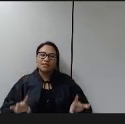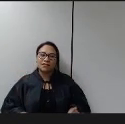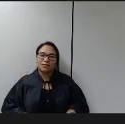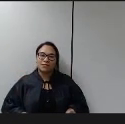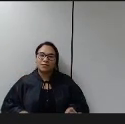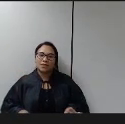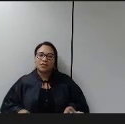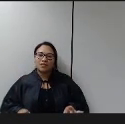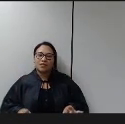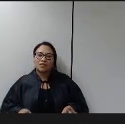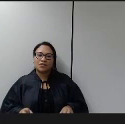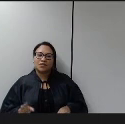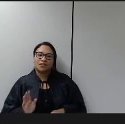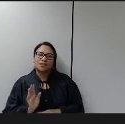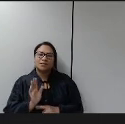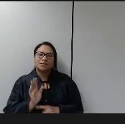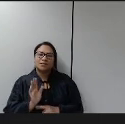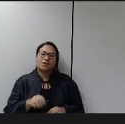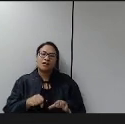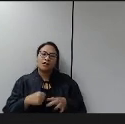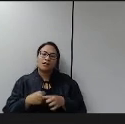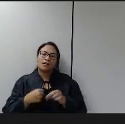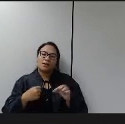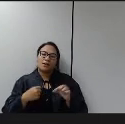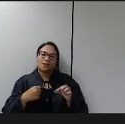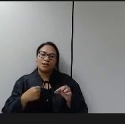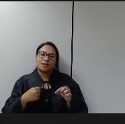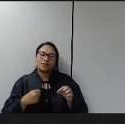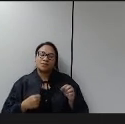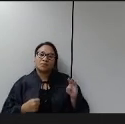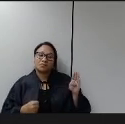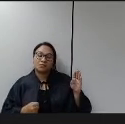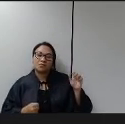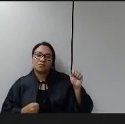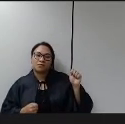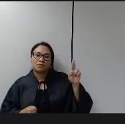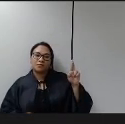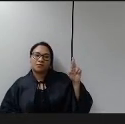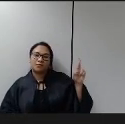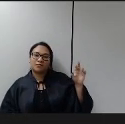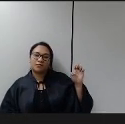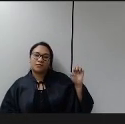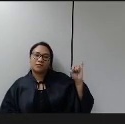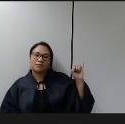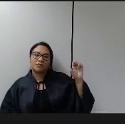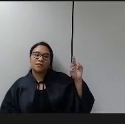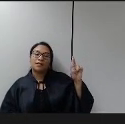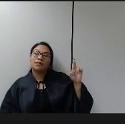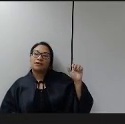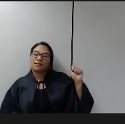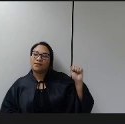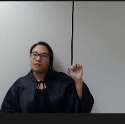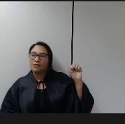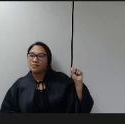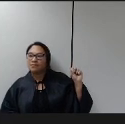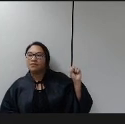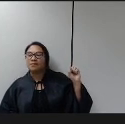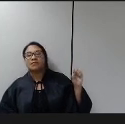refere à cláusula de barreira, eu trago dois precedentes, um da relatoria da ministra Suzete